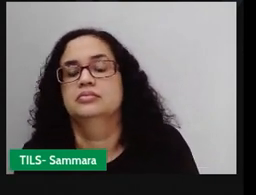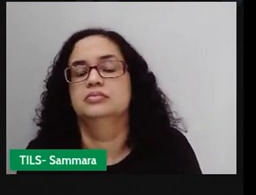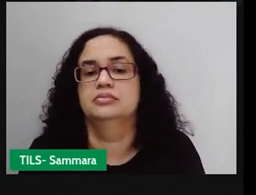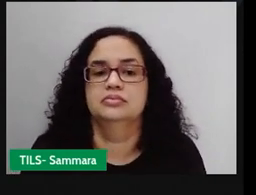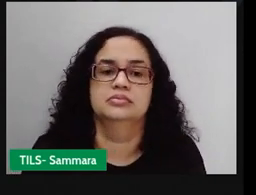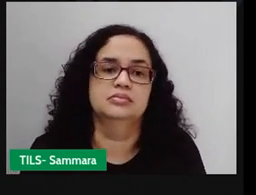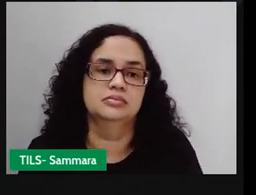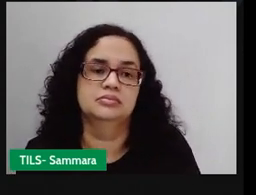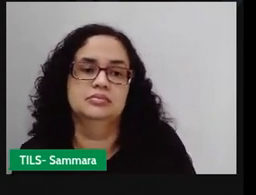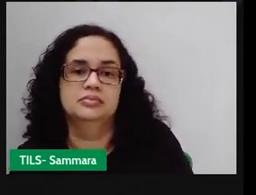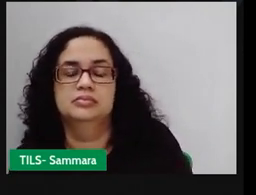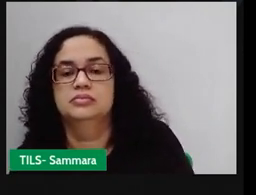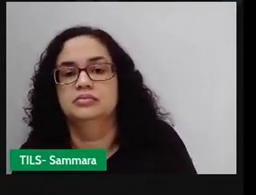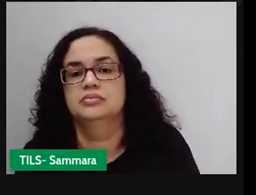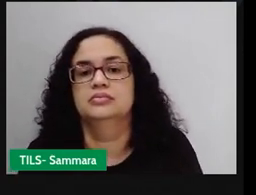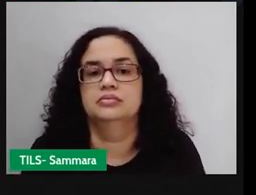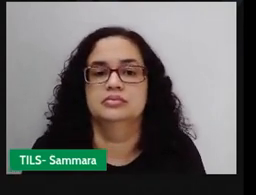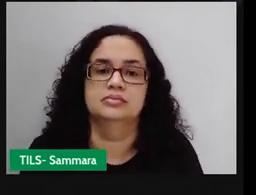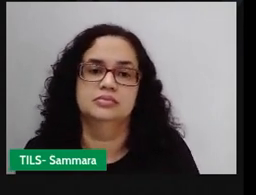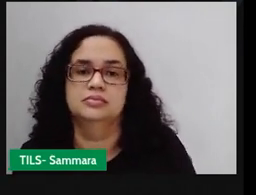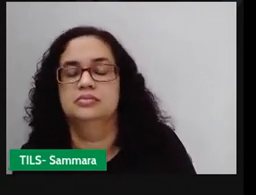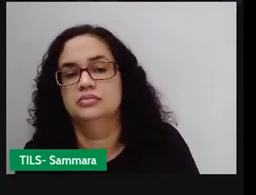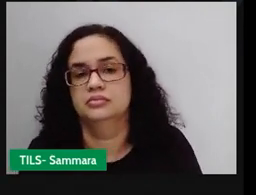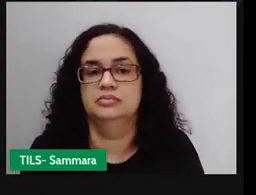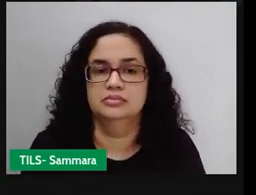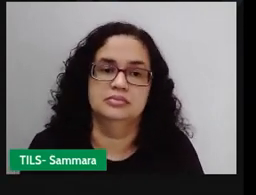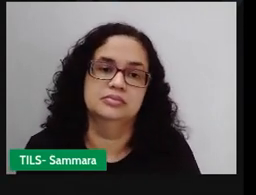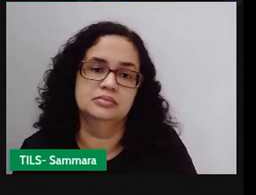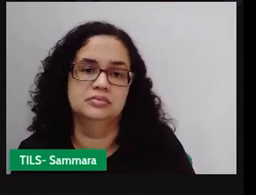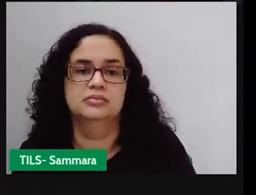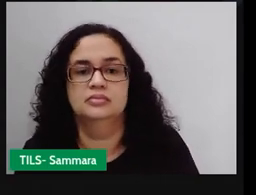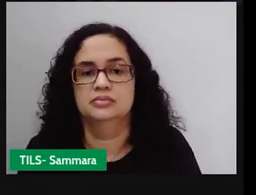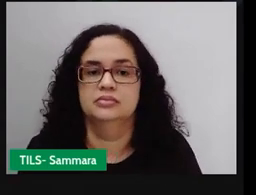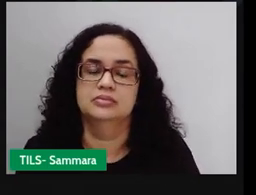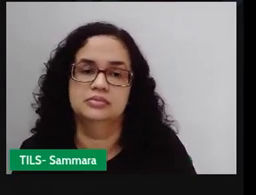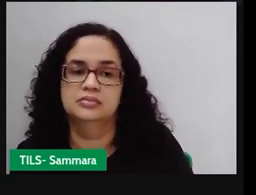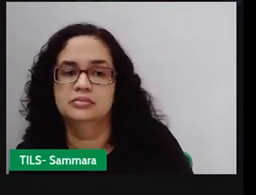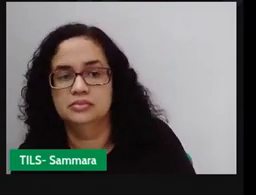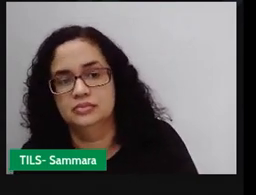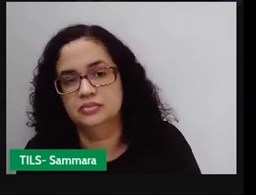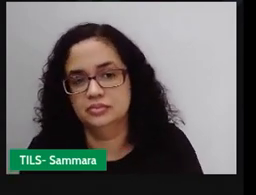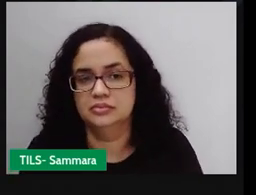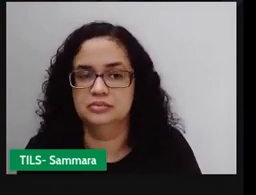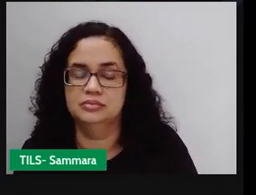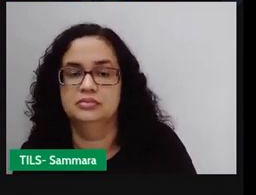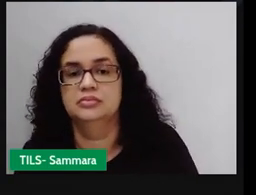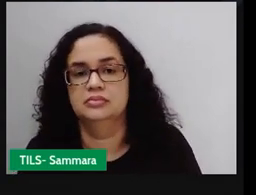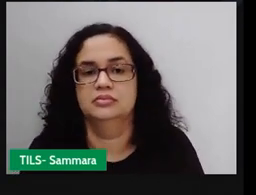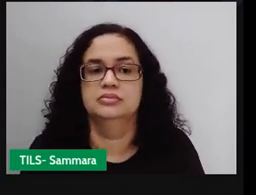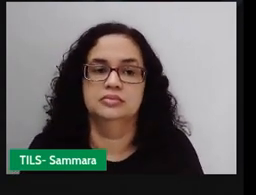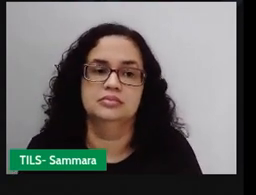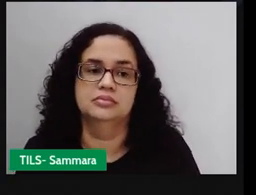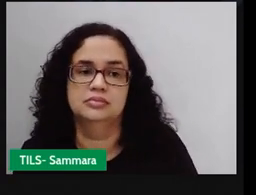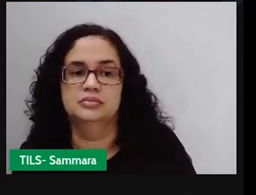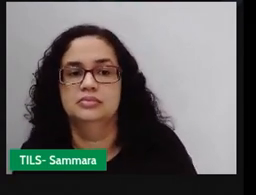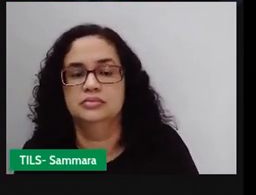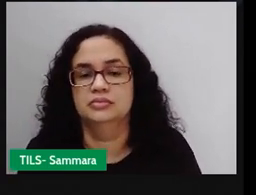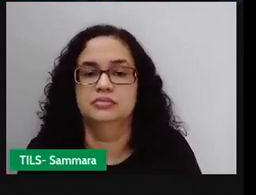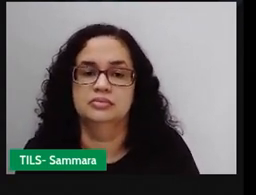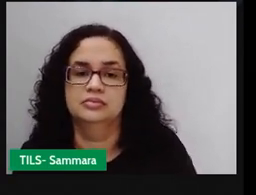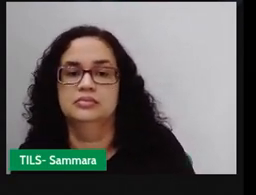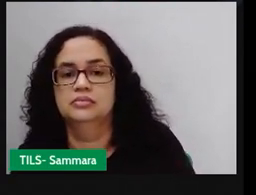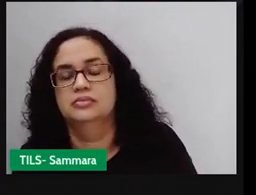não. É, quando eu disser sim, vai beijando não. Quando eu disser não, vai beijando